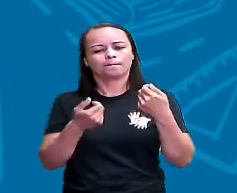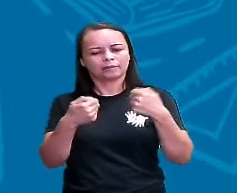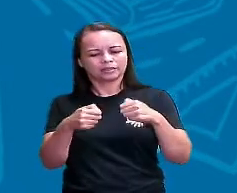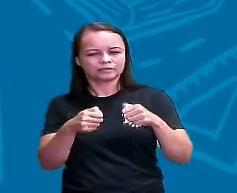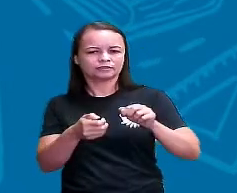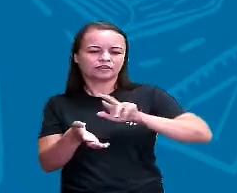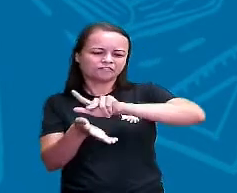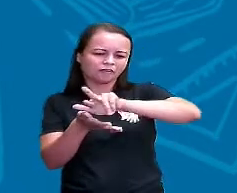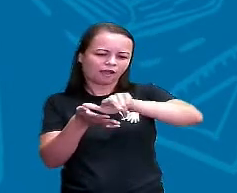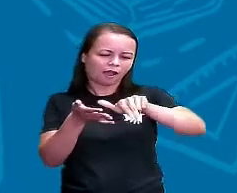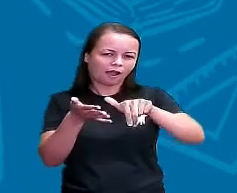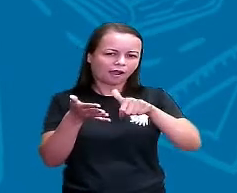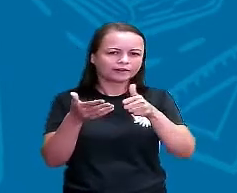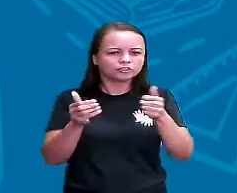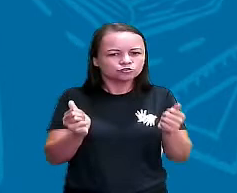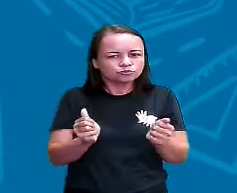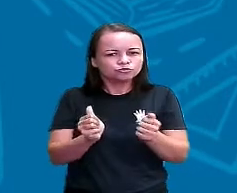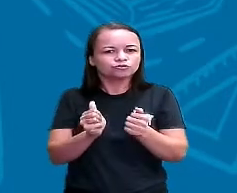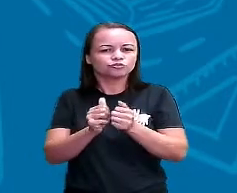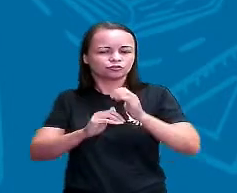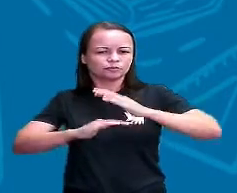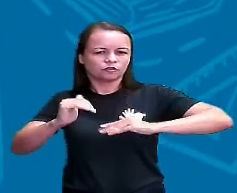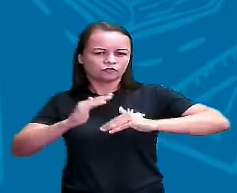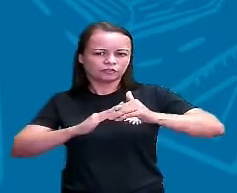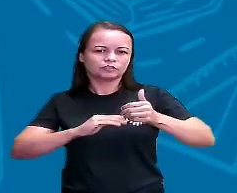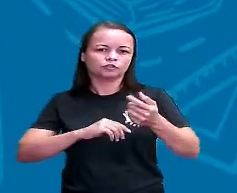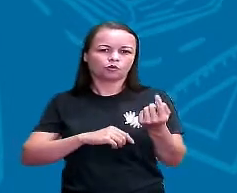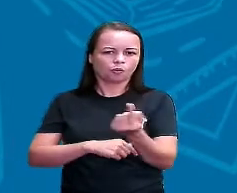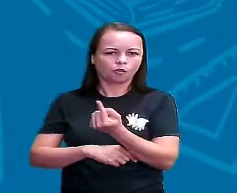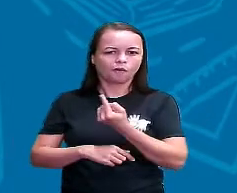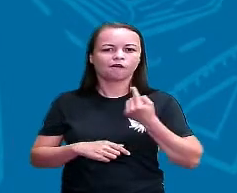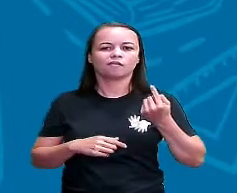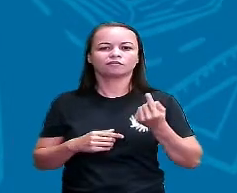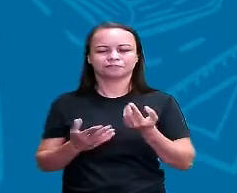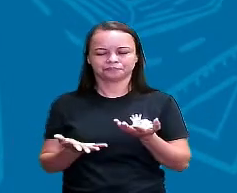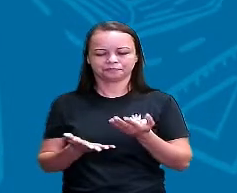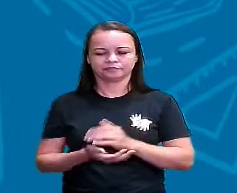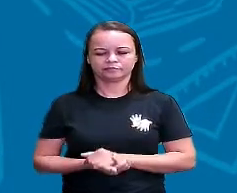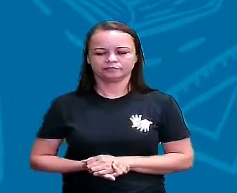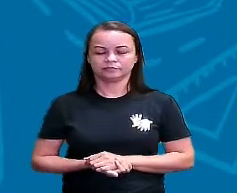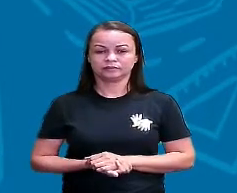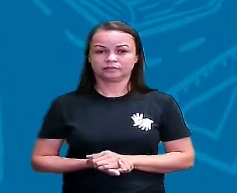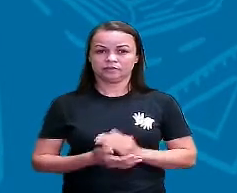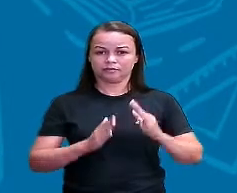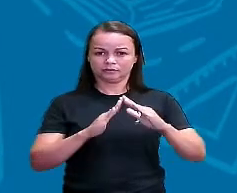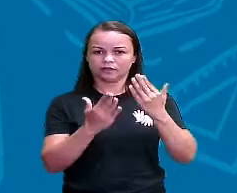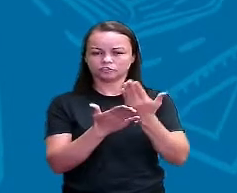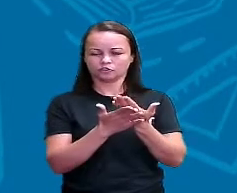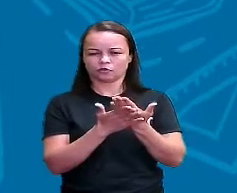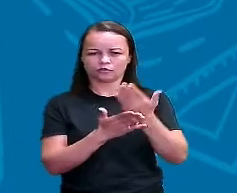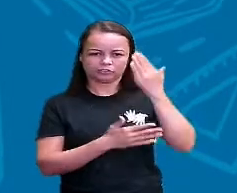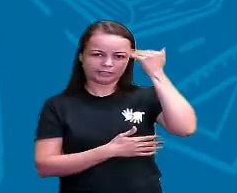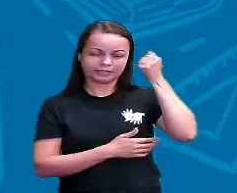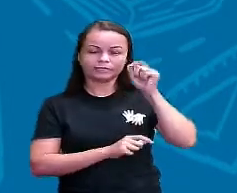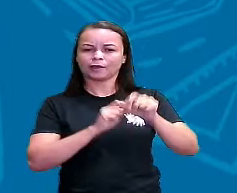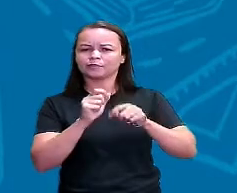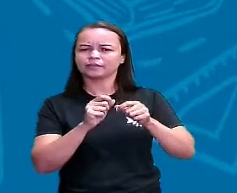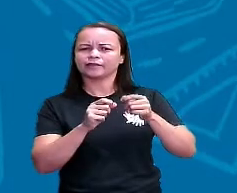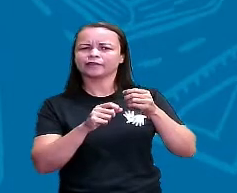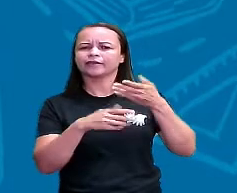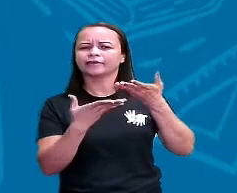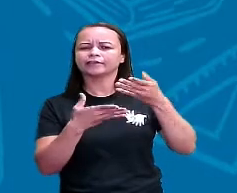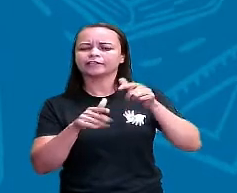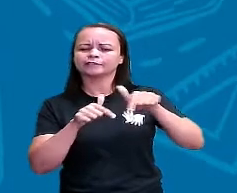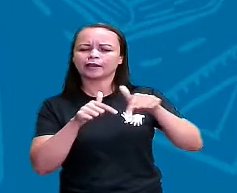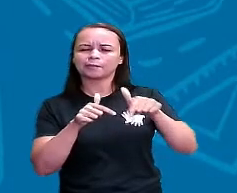várias profissões funcionam, certo? Como na escola. A gente sabe que na escola, quem é que trabalha na